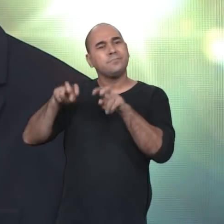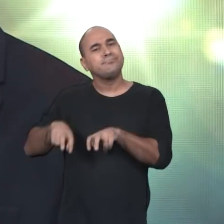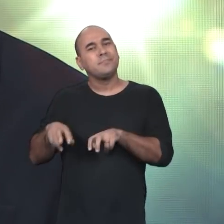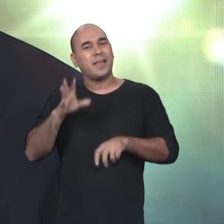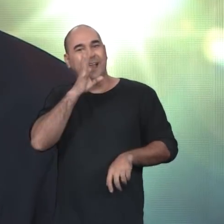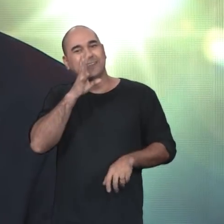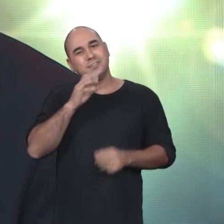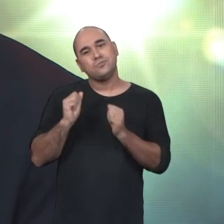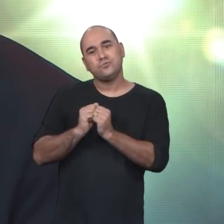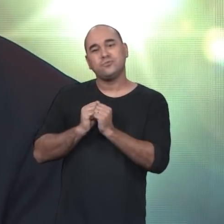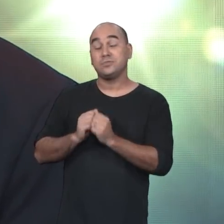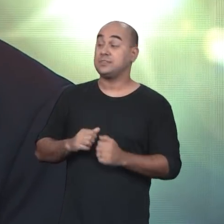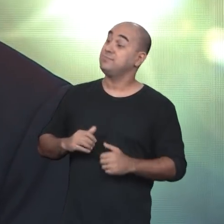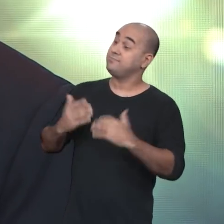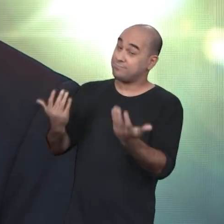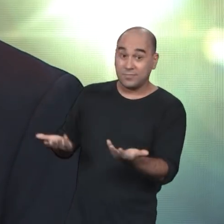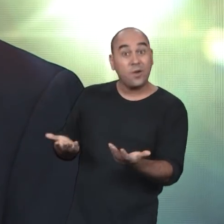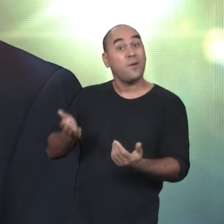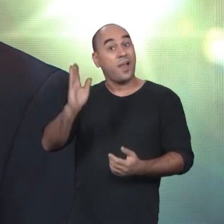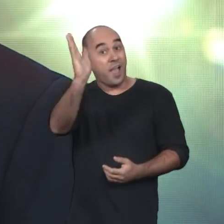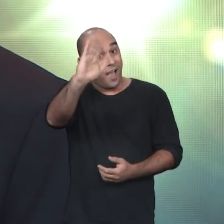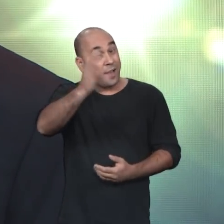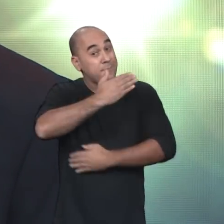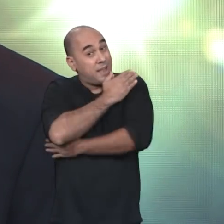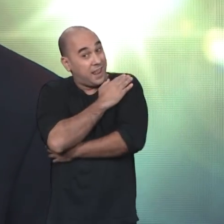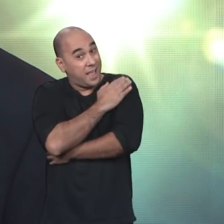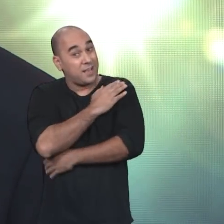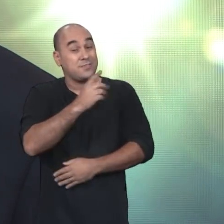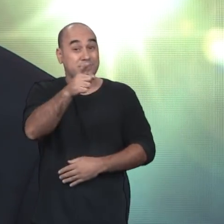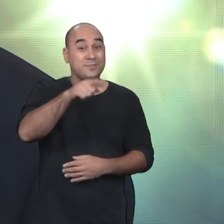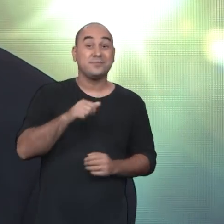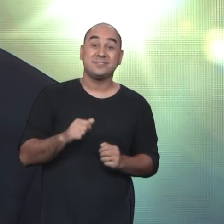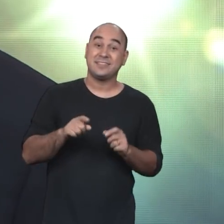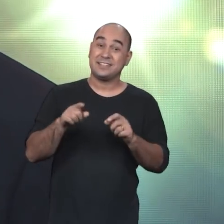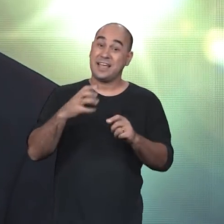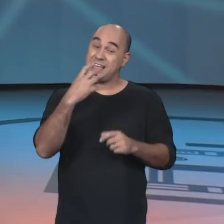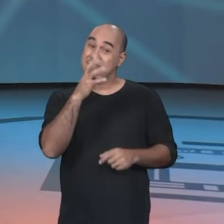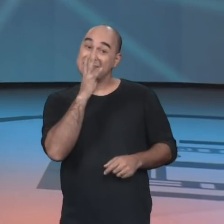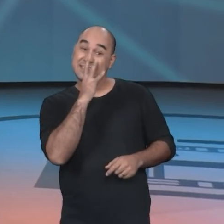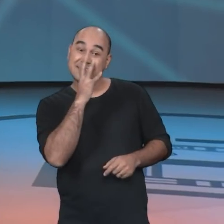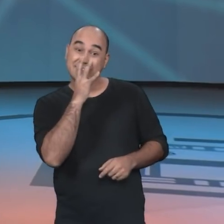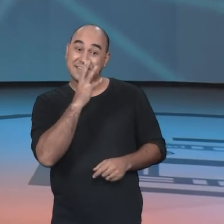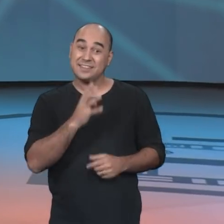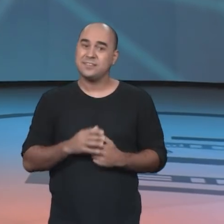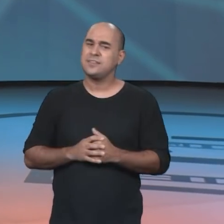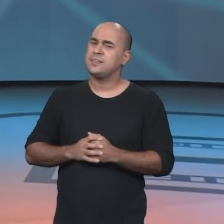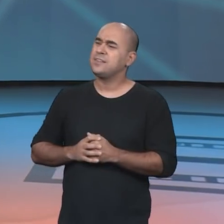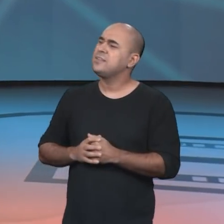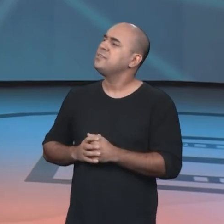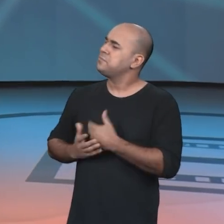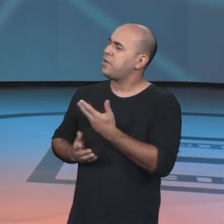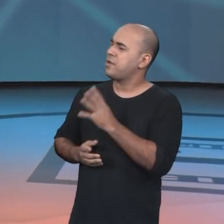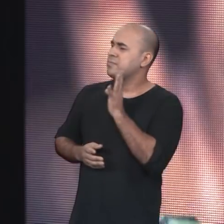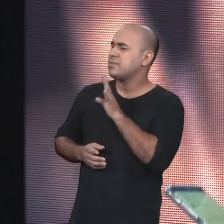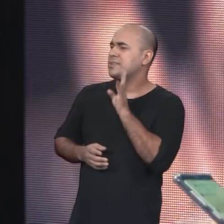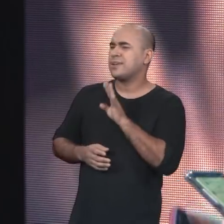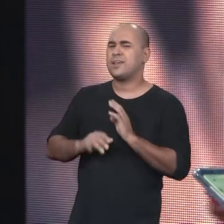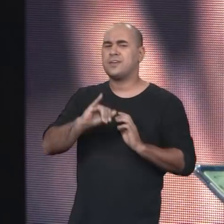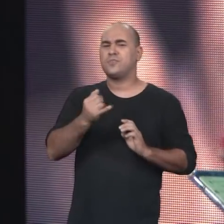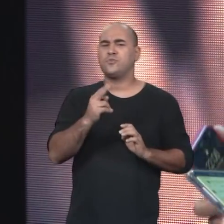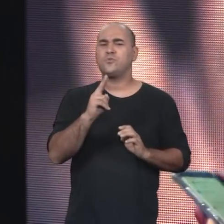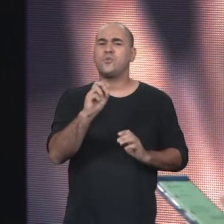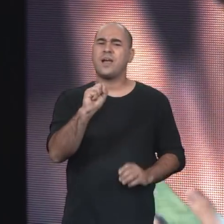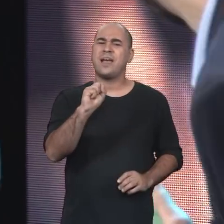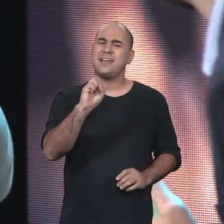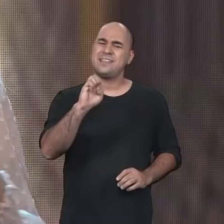Então um abraço para o Geanderson, que nos assiste aí em Juazeiro, na Bahia. Muito bem. Eu não sei por que você falou, se ele é de Juazeiro, da Bahia. Parece que ele